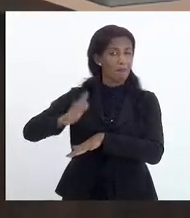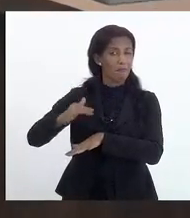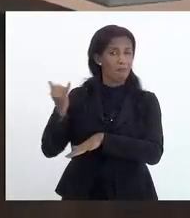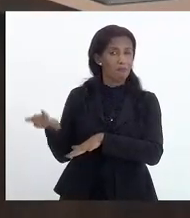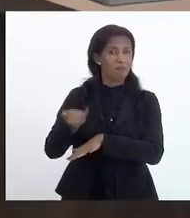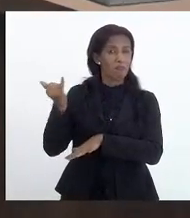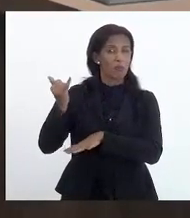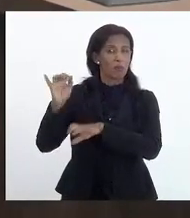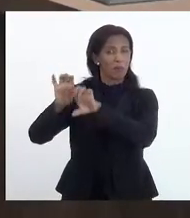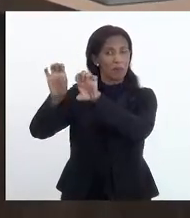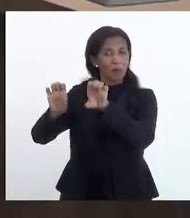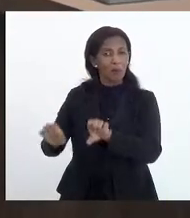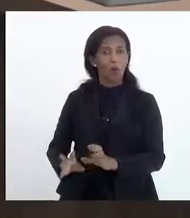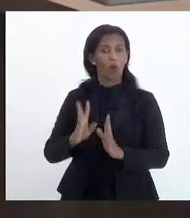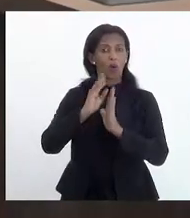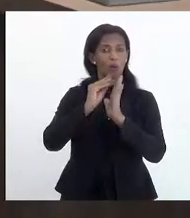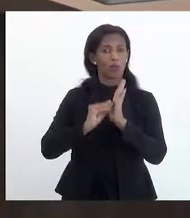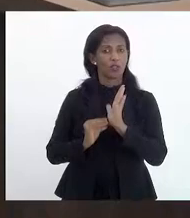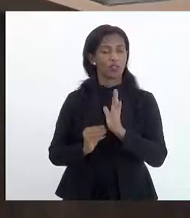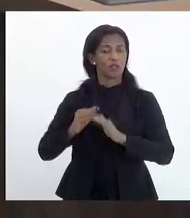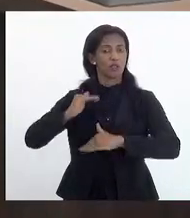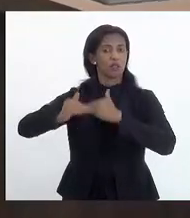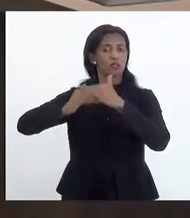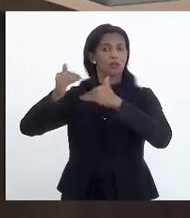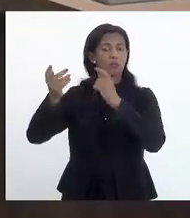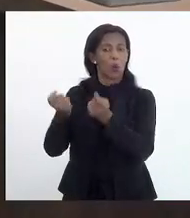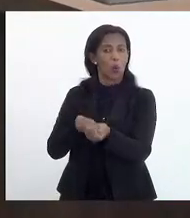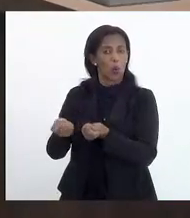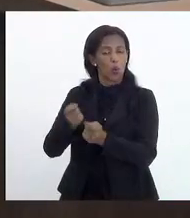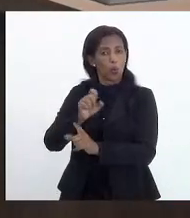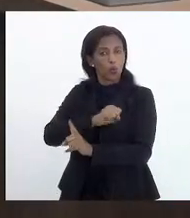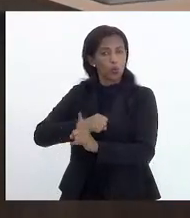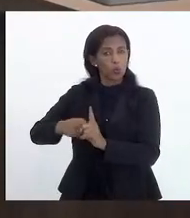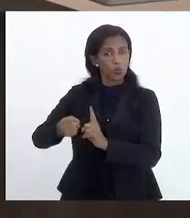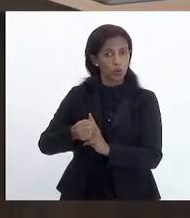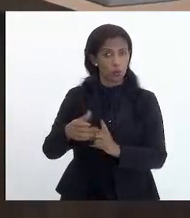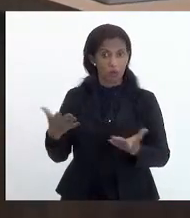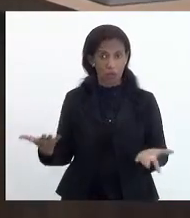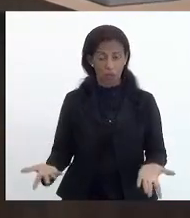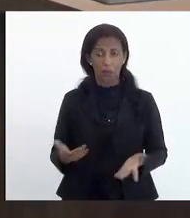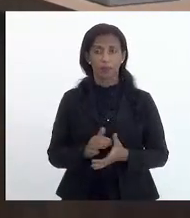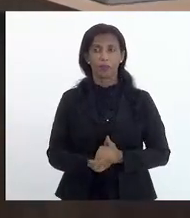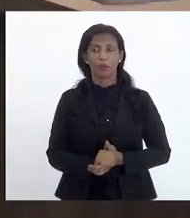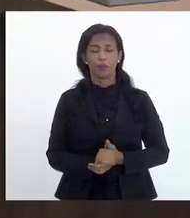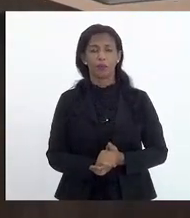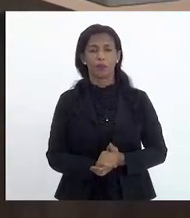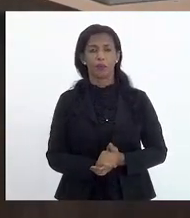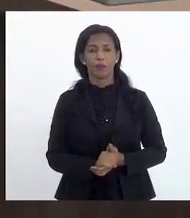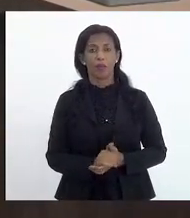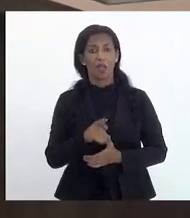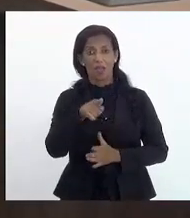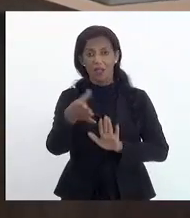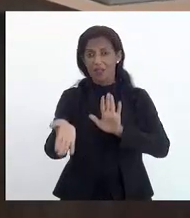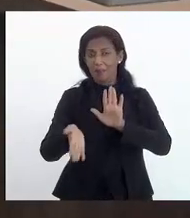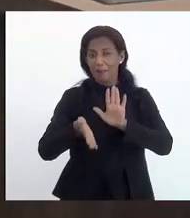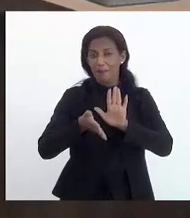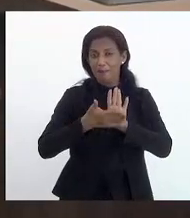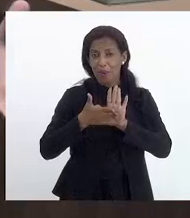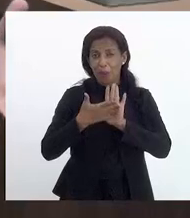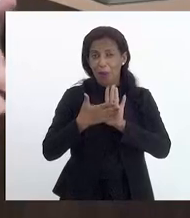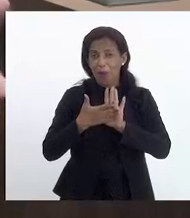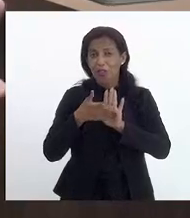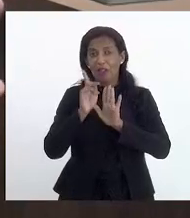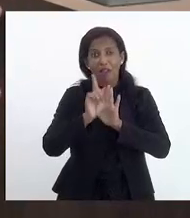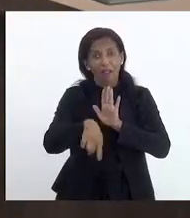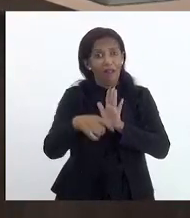para estruturar uma agenda de desenvolvimento econômico e social. Pois bem, o Biotério Central, que é essa proposta, é a base